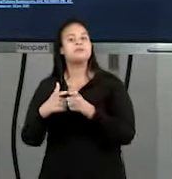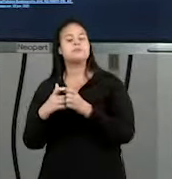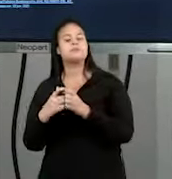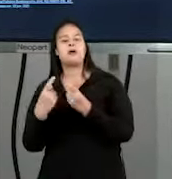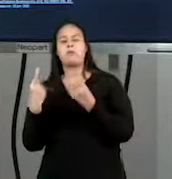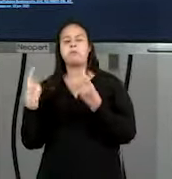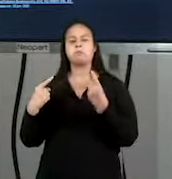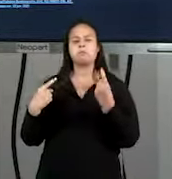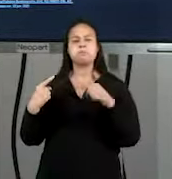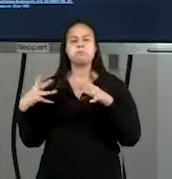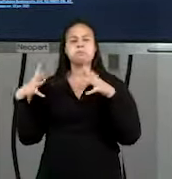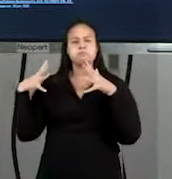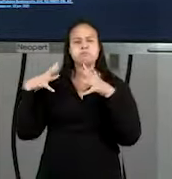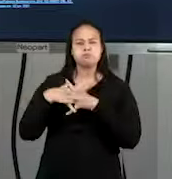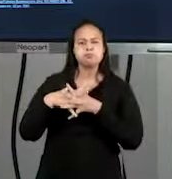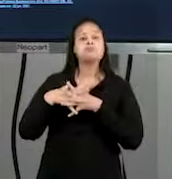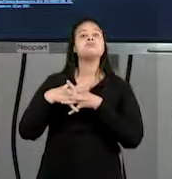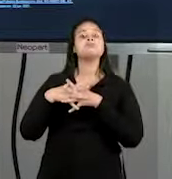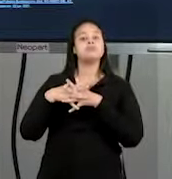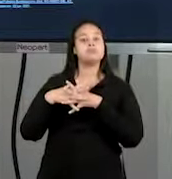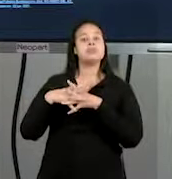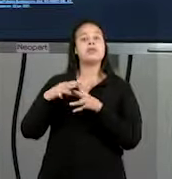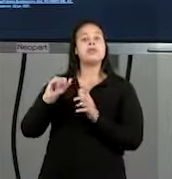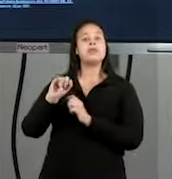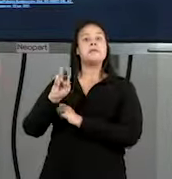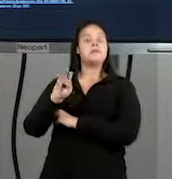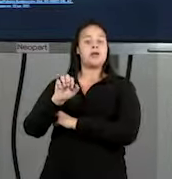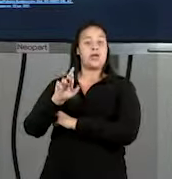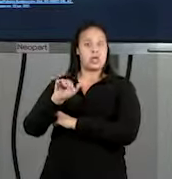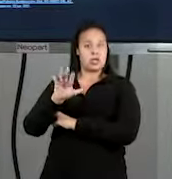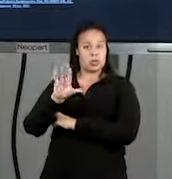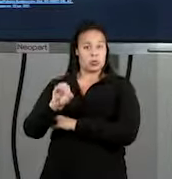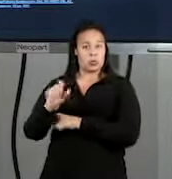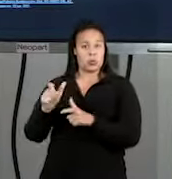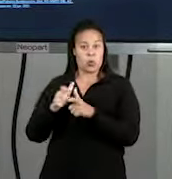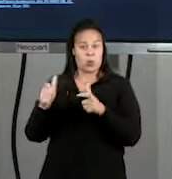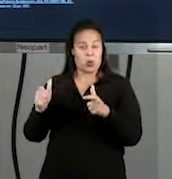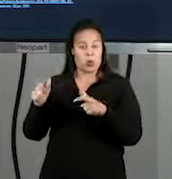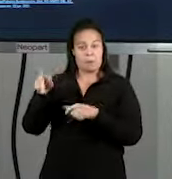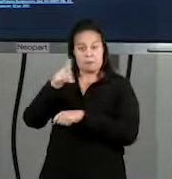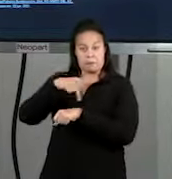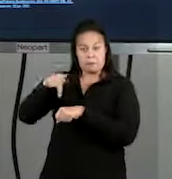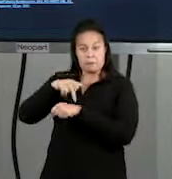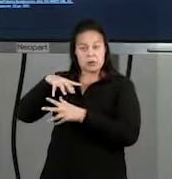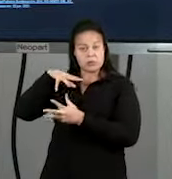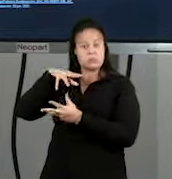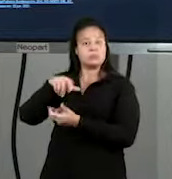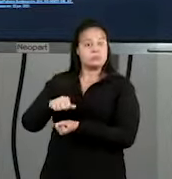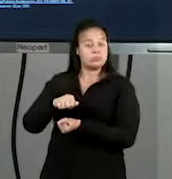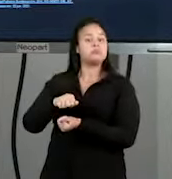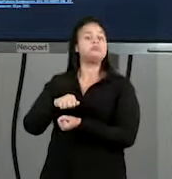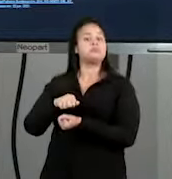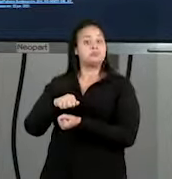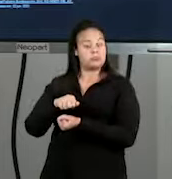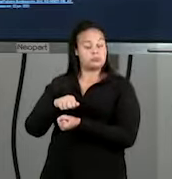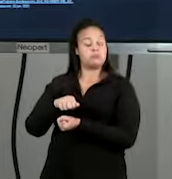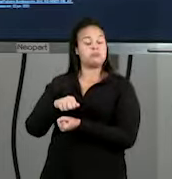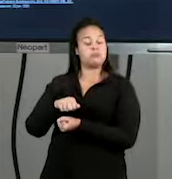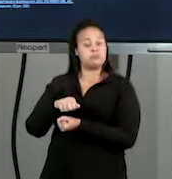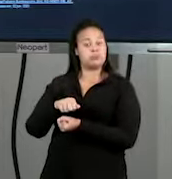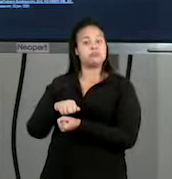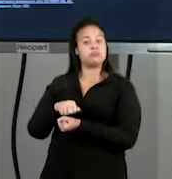que aconteceu entre grande parte dos países do mundo e